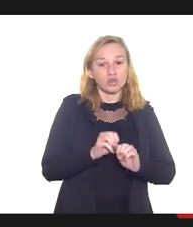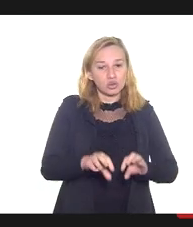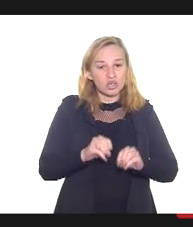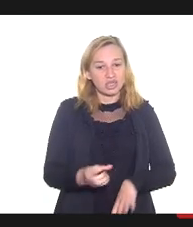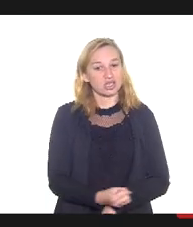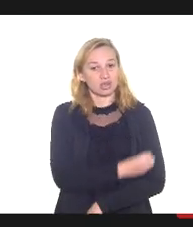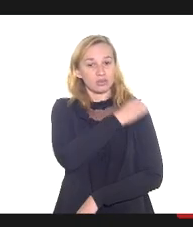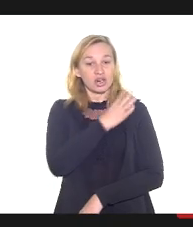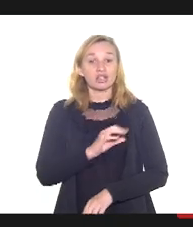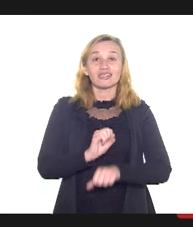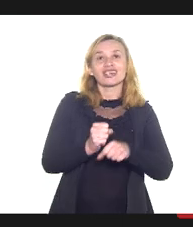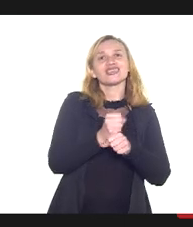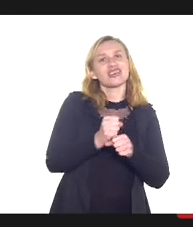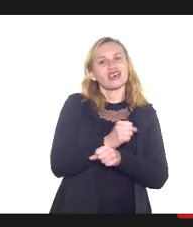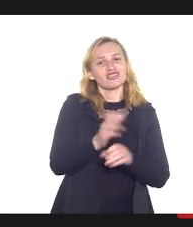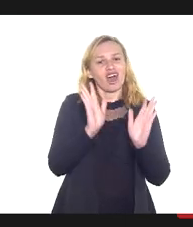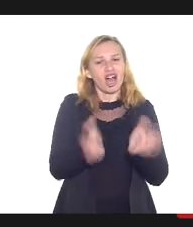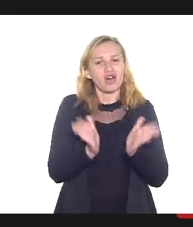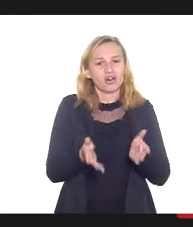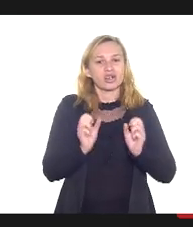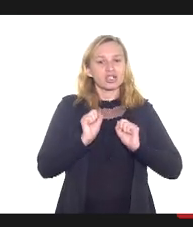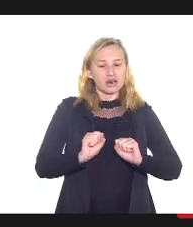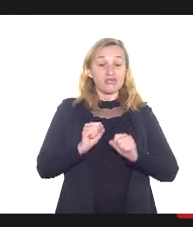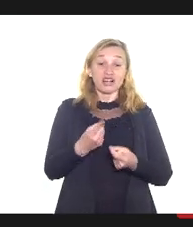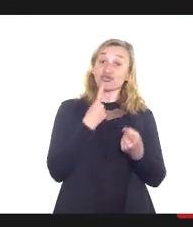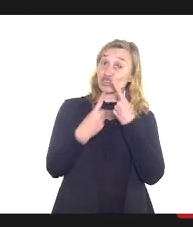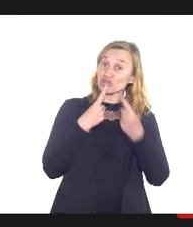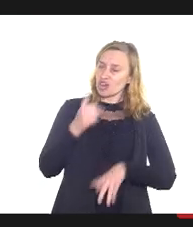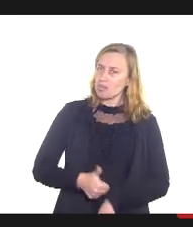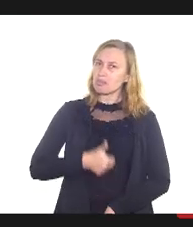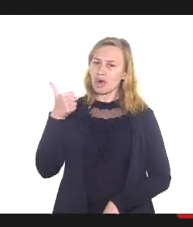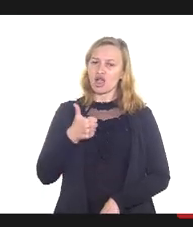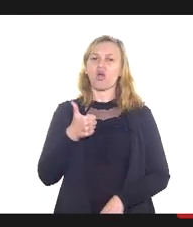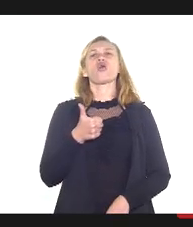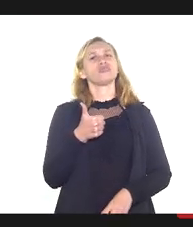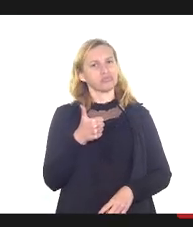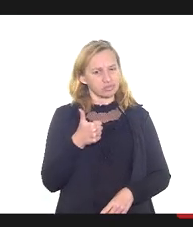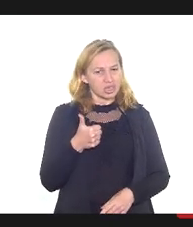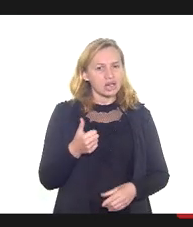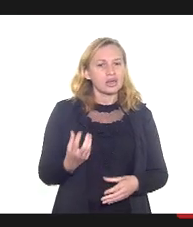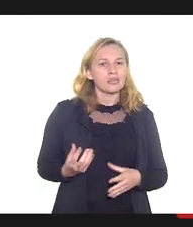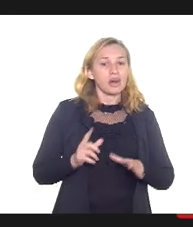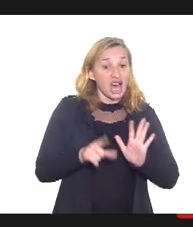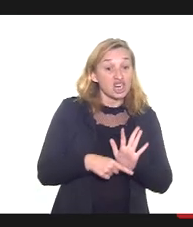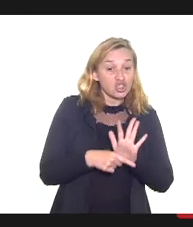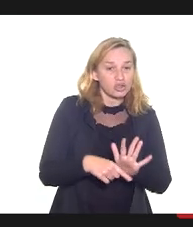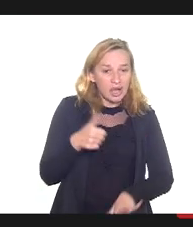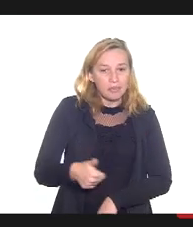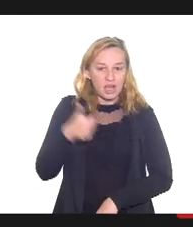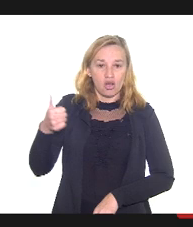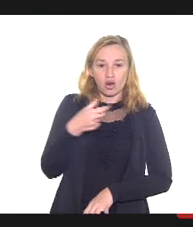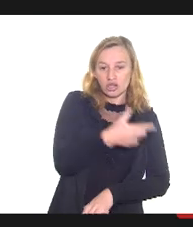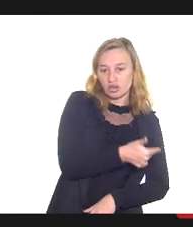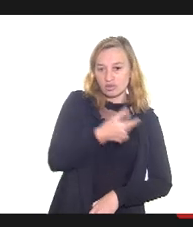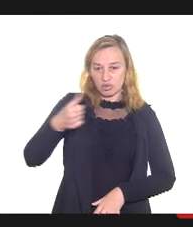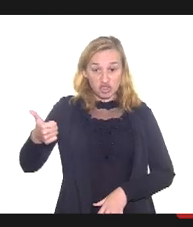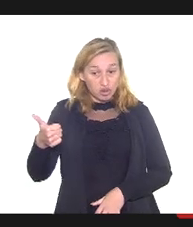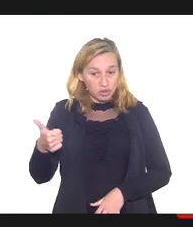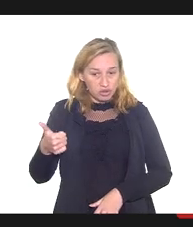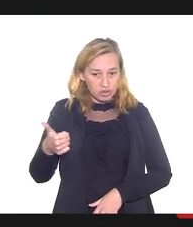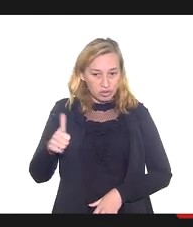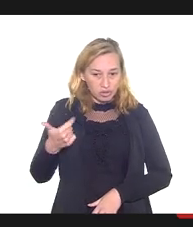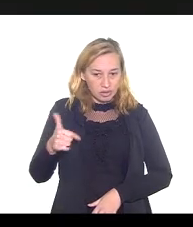ensino médio neste ano e que a gente faça um bom debate, uma boa discussão para a implementação em 2022.